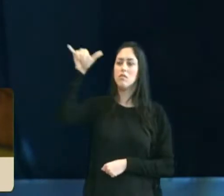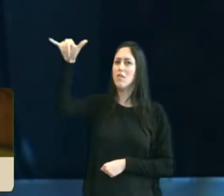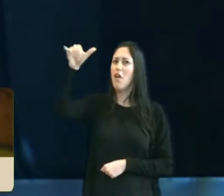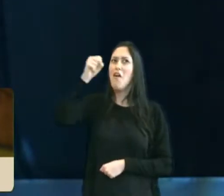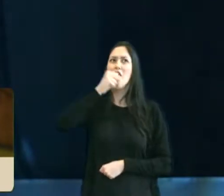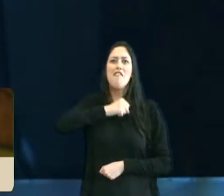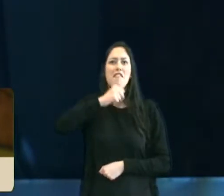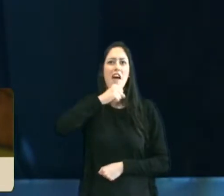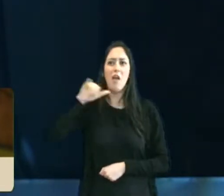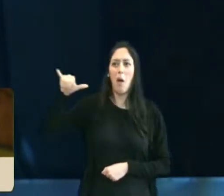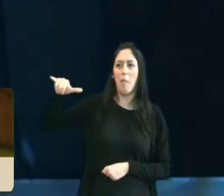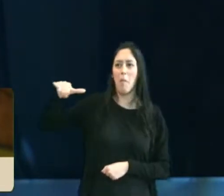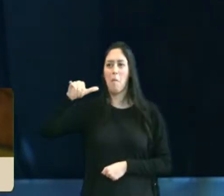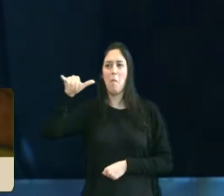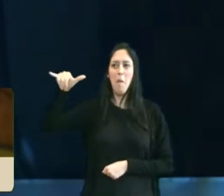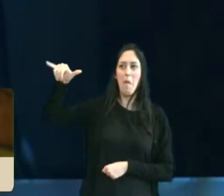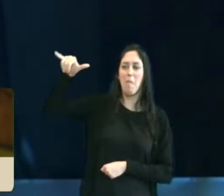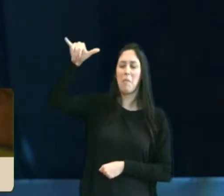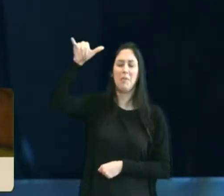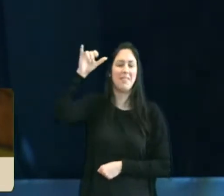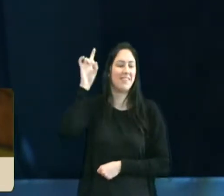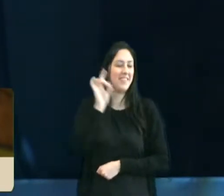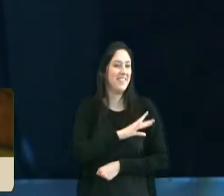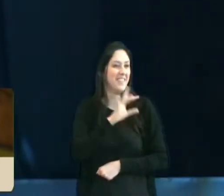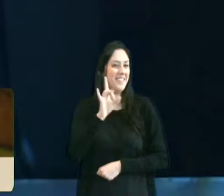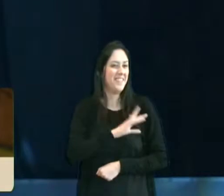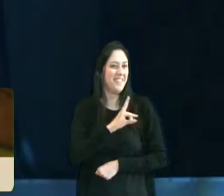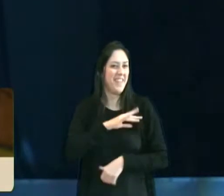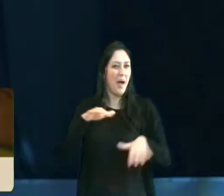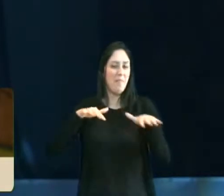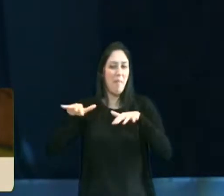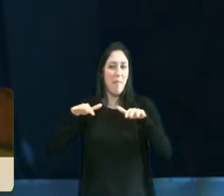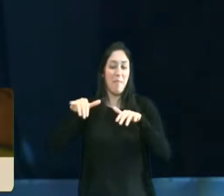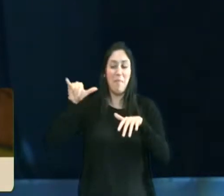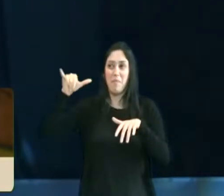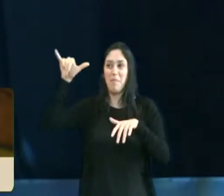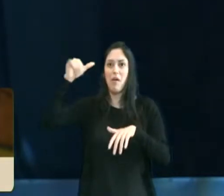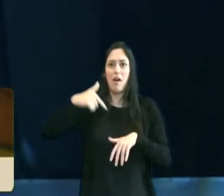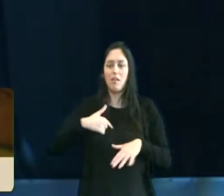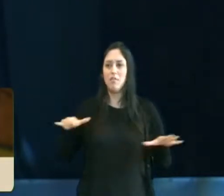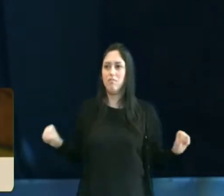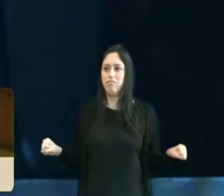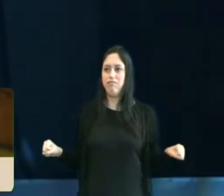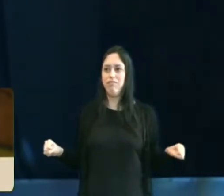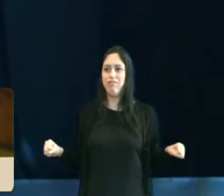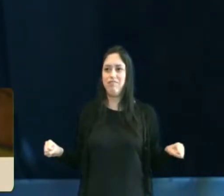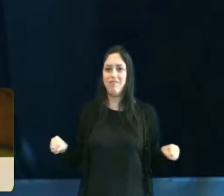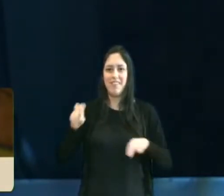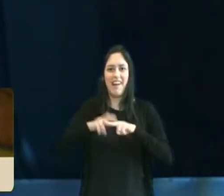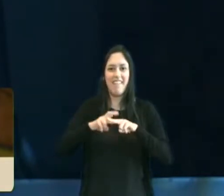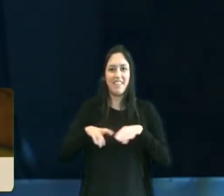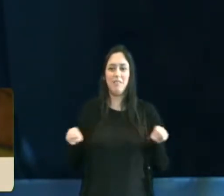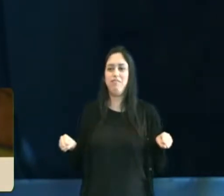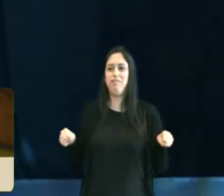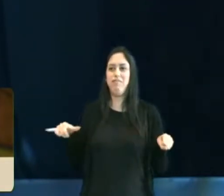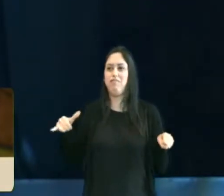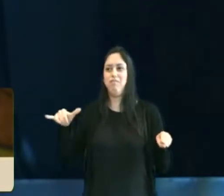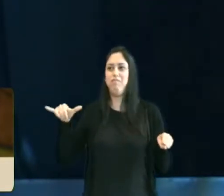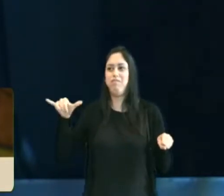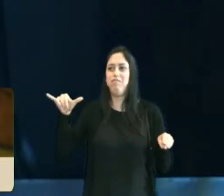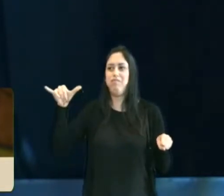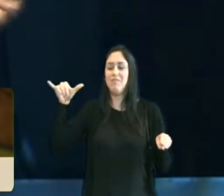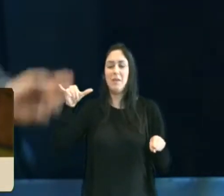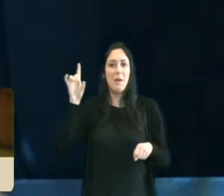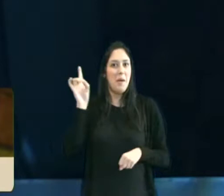aquilo chacoalhava tanto, e fazia tanto barulho. Eu não sei porque eu me segurava na cadeira, assim, não sei o